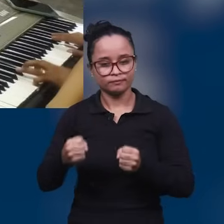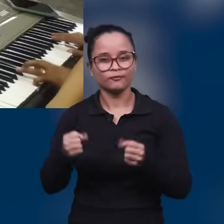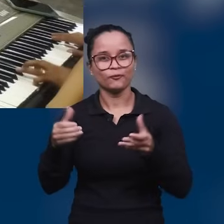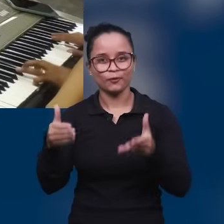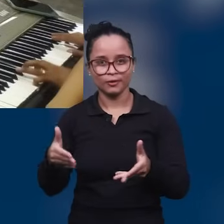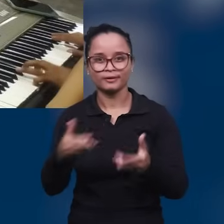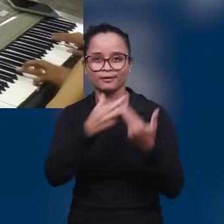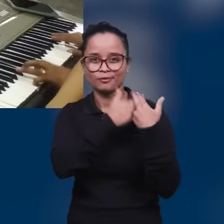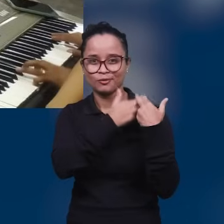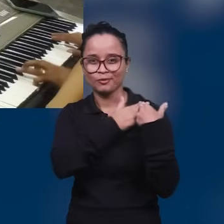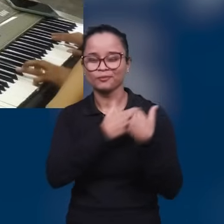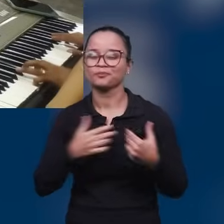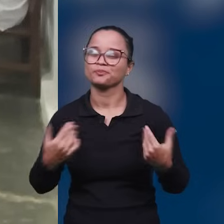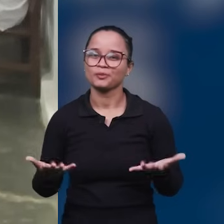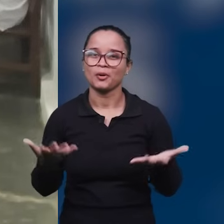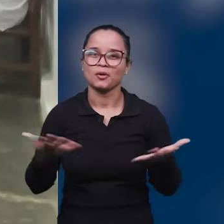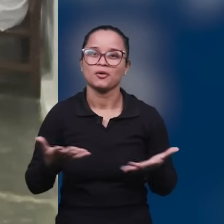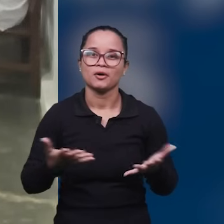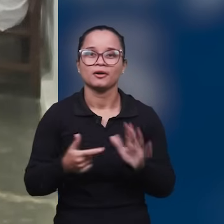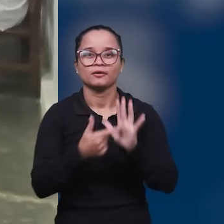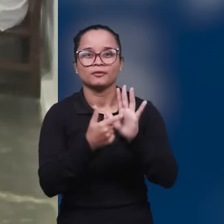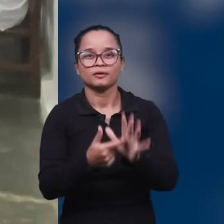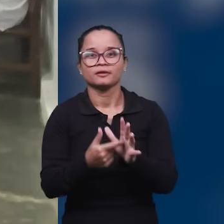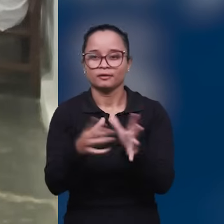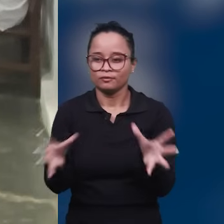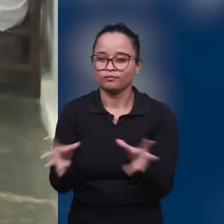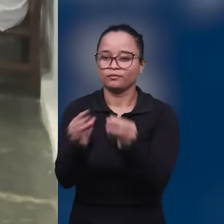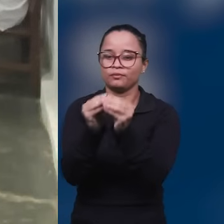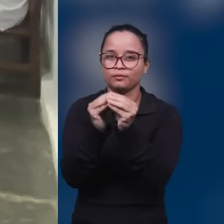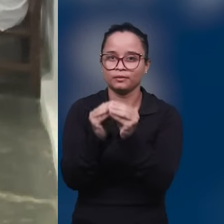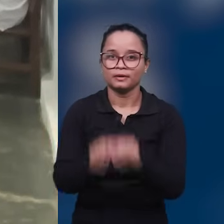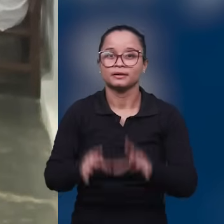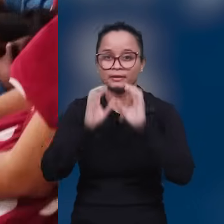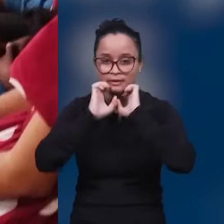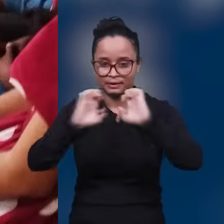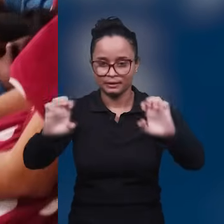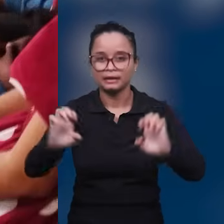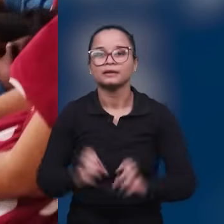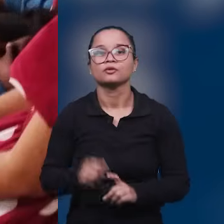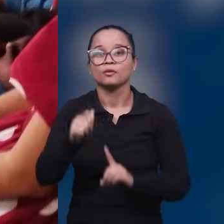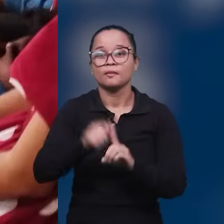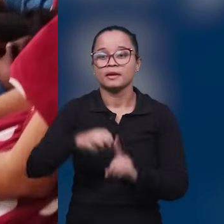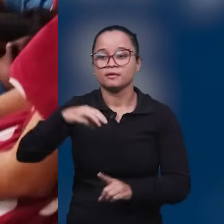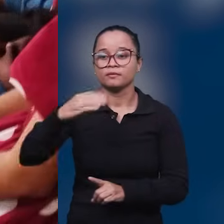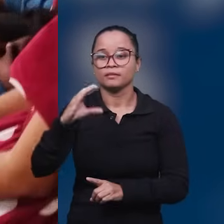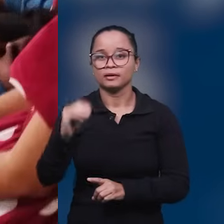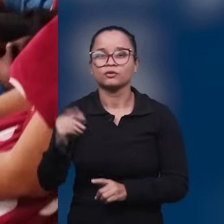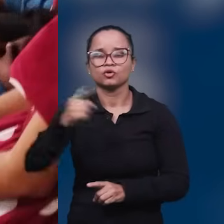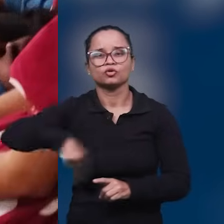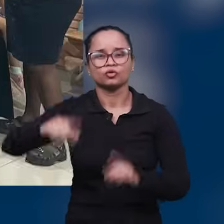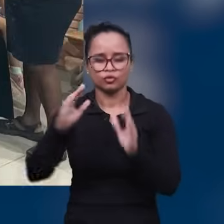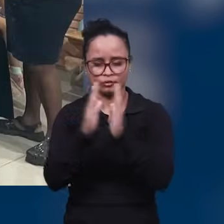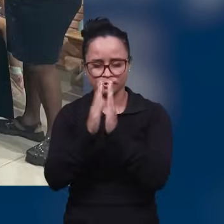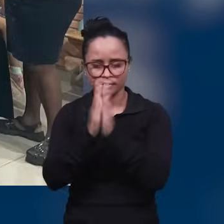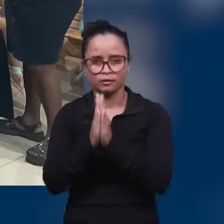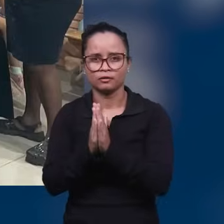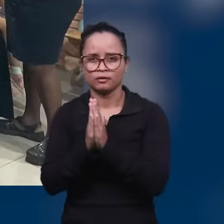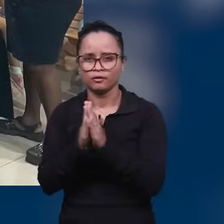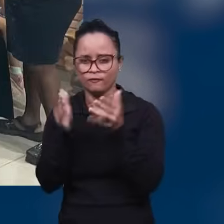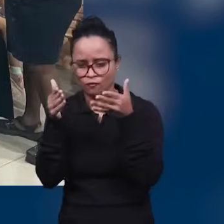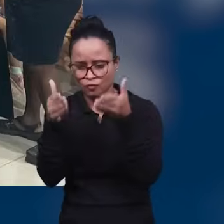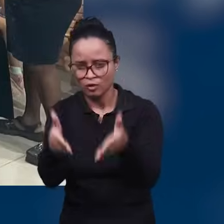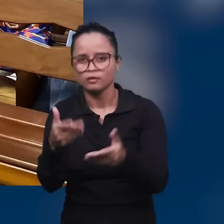os registros do culto especial nas ICM Cidade Operária, Ivar Saldanha,